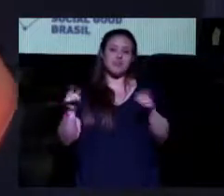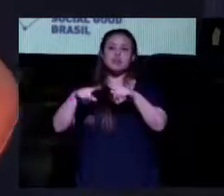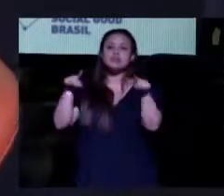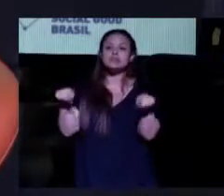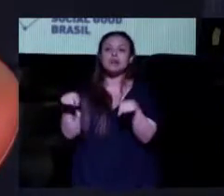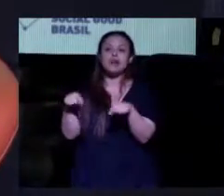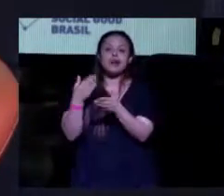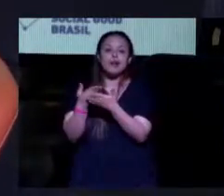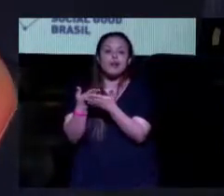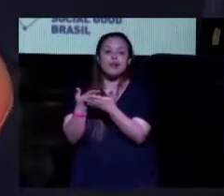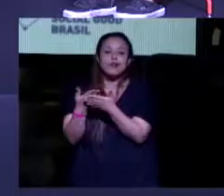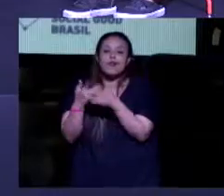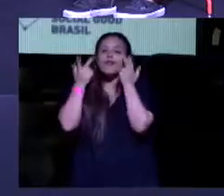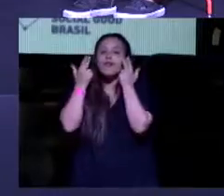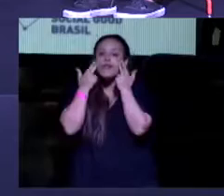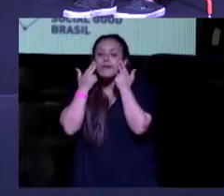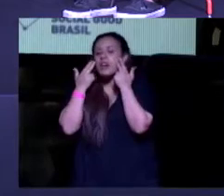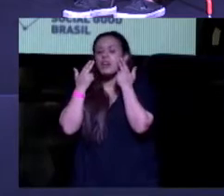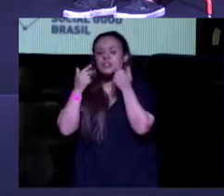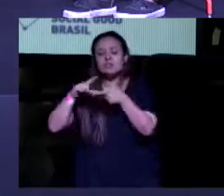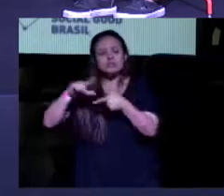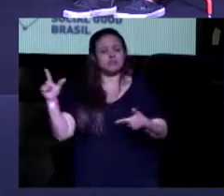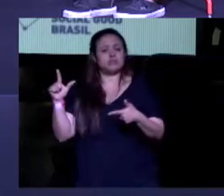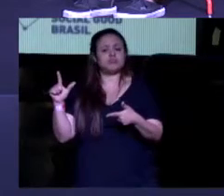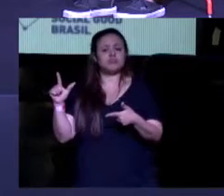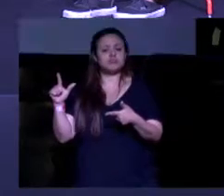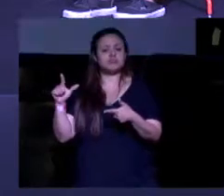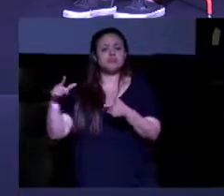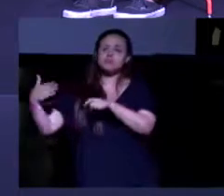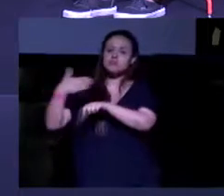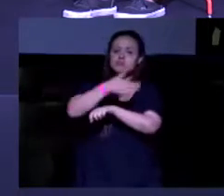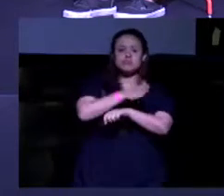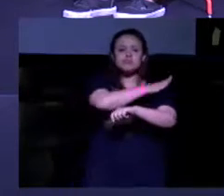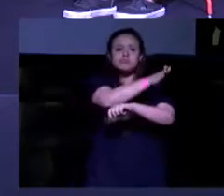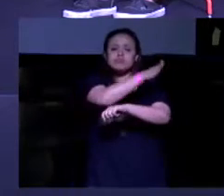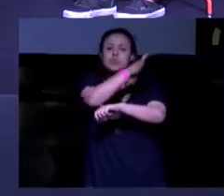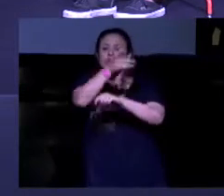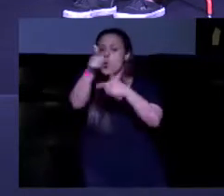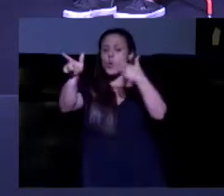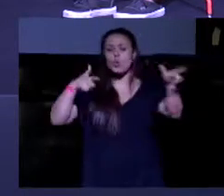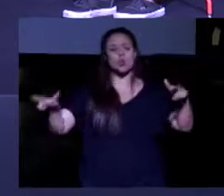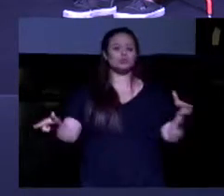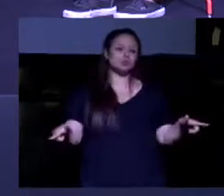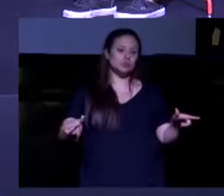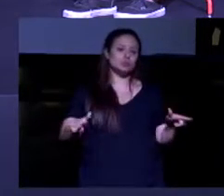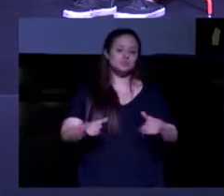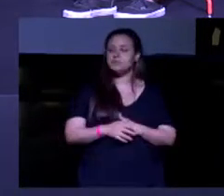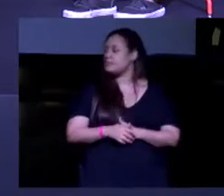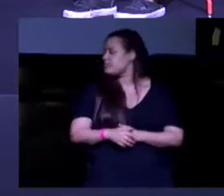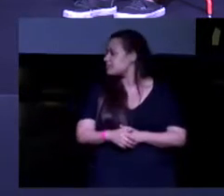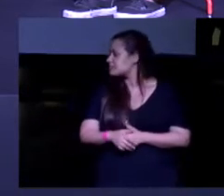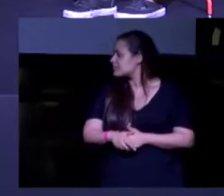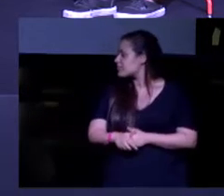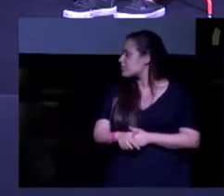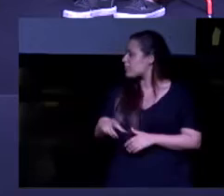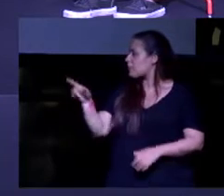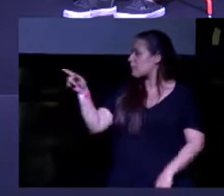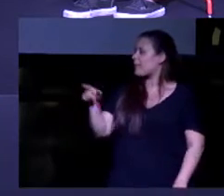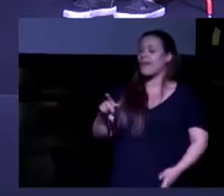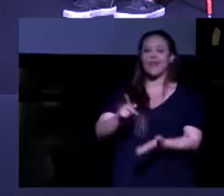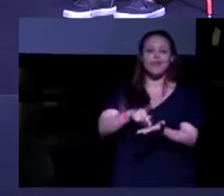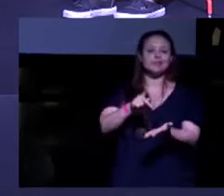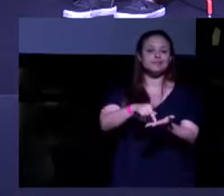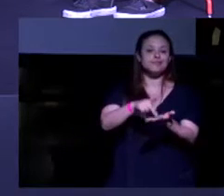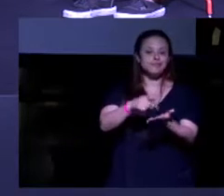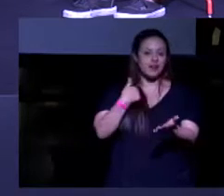comum. Eu acho, um pouco antes de entrar aqui no palco, eu vi uma frase que assim, veio na minha cabeça e eu falei: nossa, é isso.